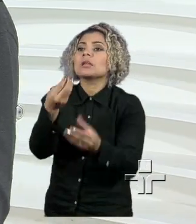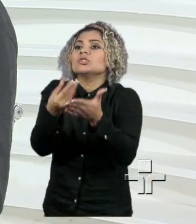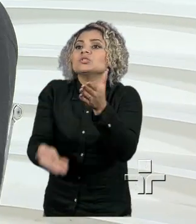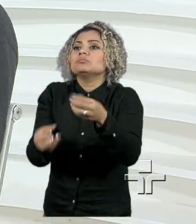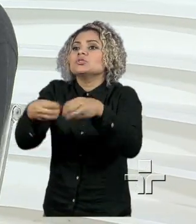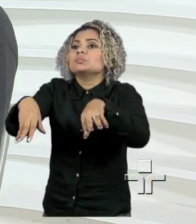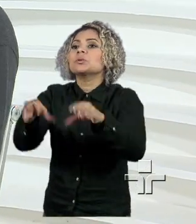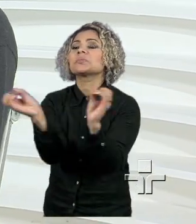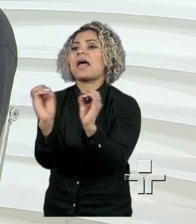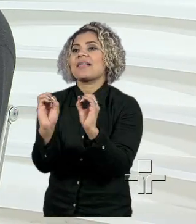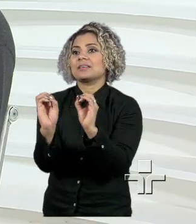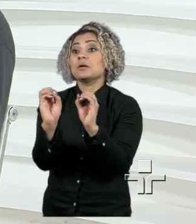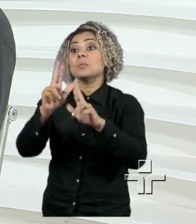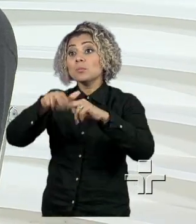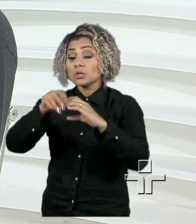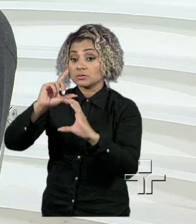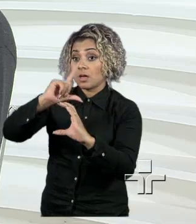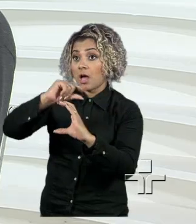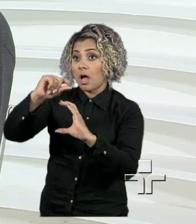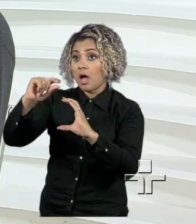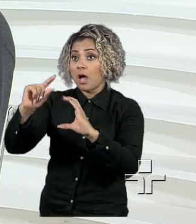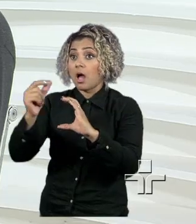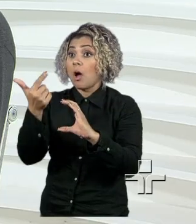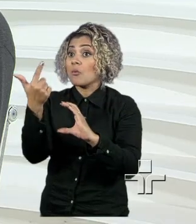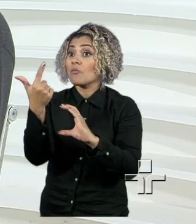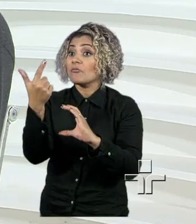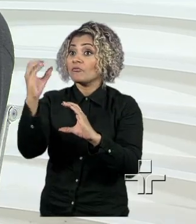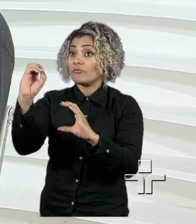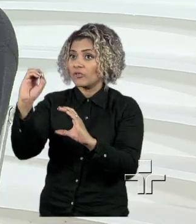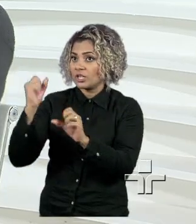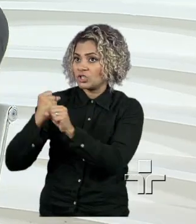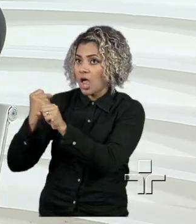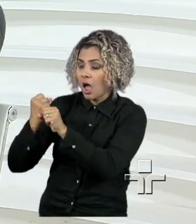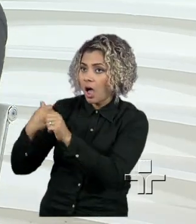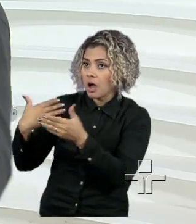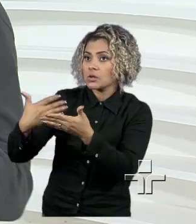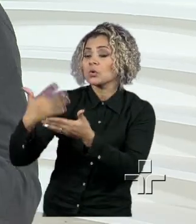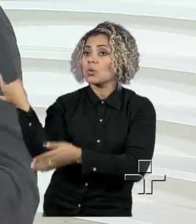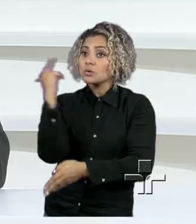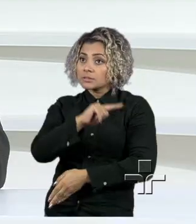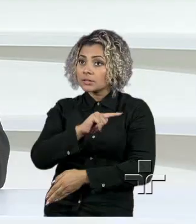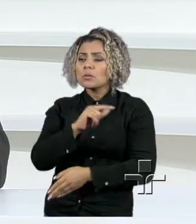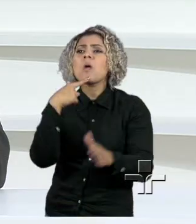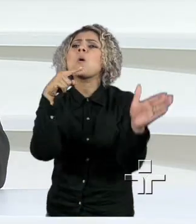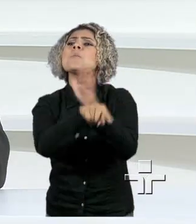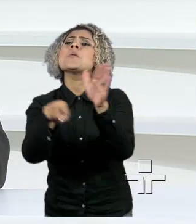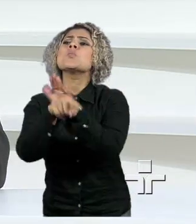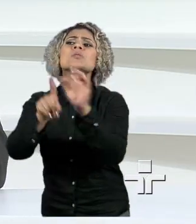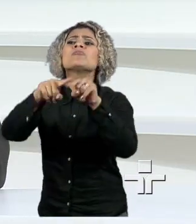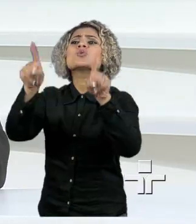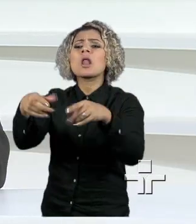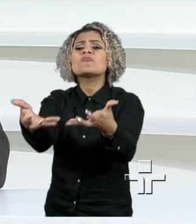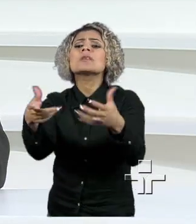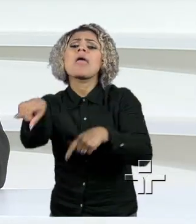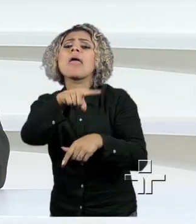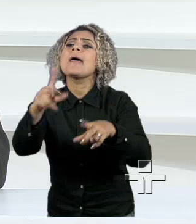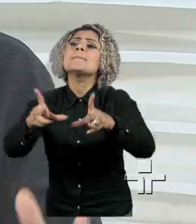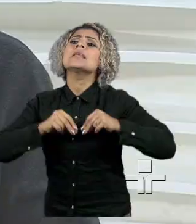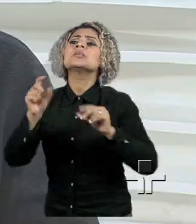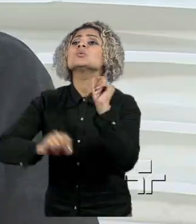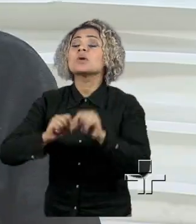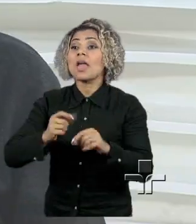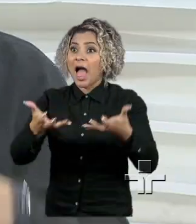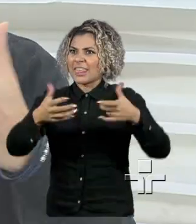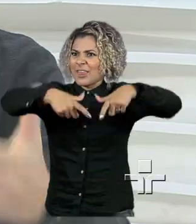etc. Quando a Cacau fez 20 anos, nós fizemos uma quadra, eu perguntei aos funcionários o que eles queriam de presente. Eles pediram uma quadra de